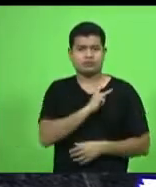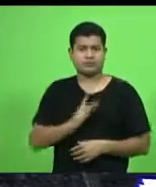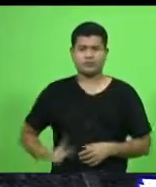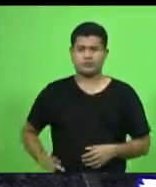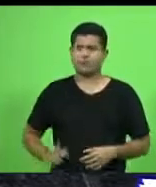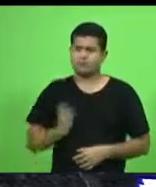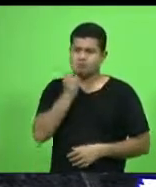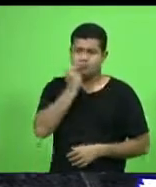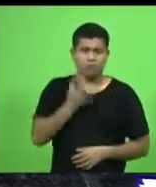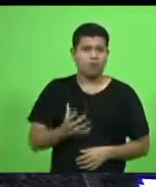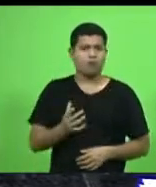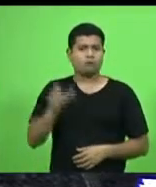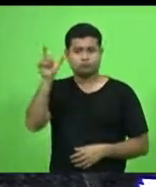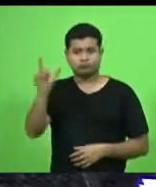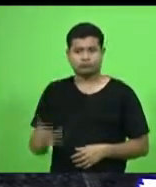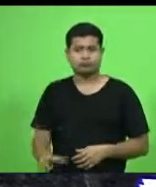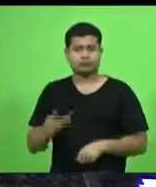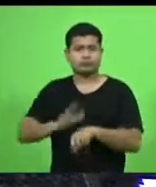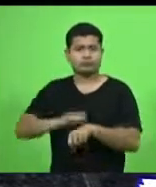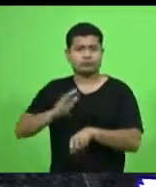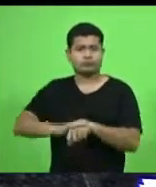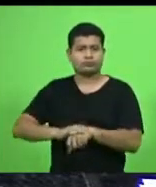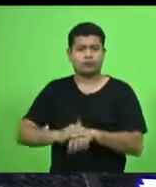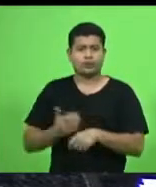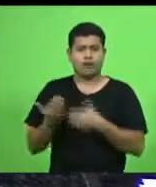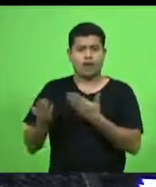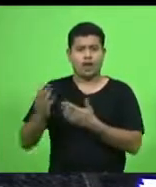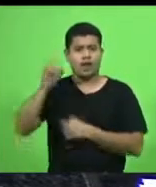bem conduzida pelo deputado Marco Vieira.